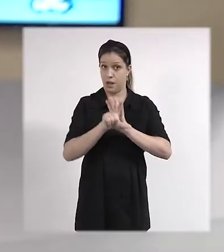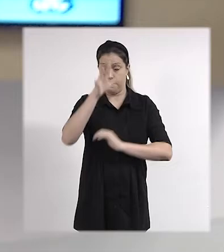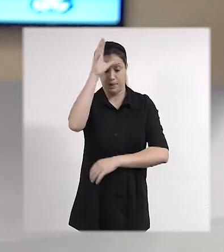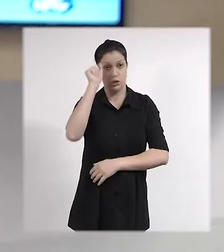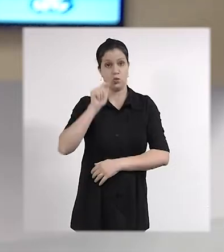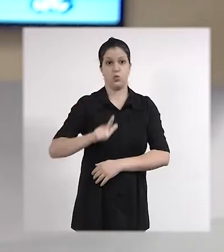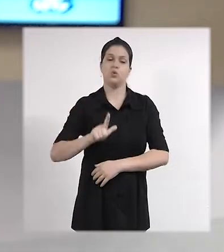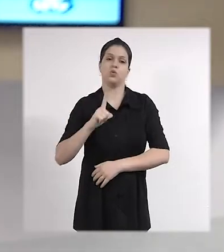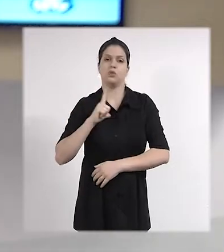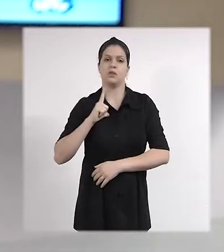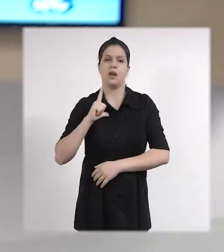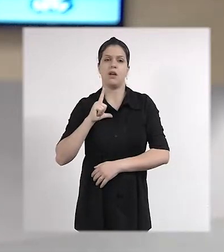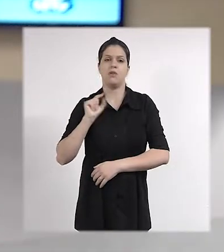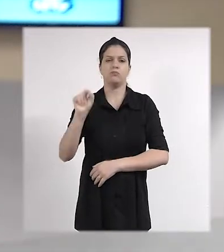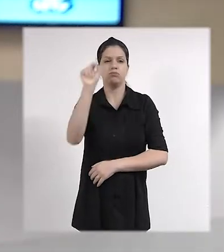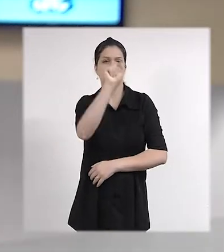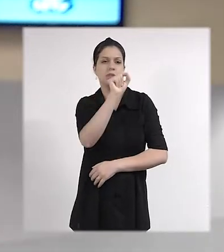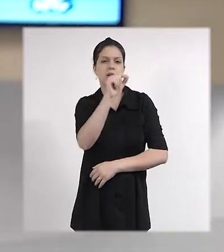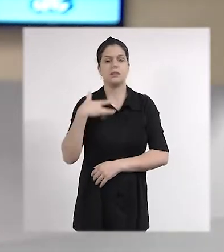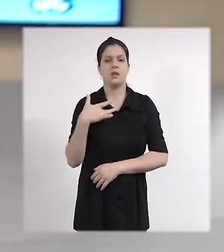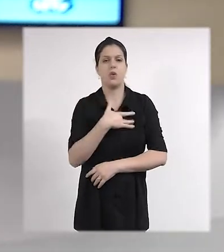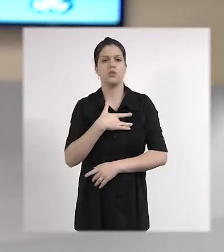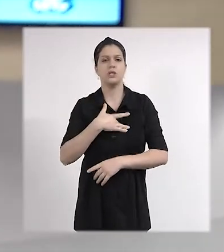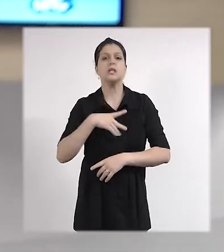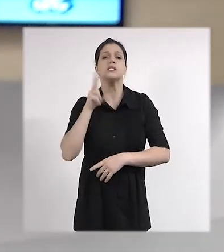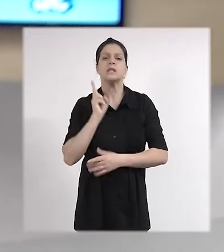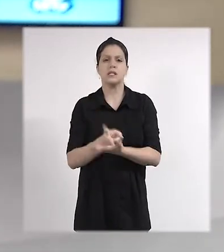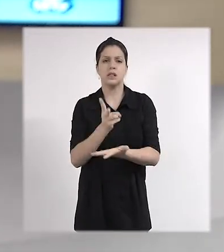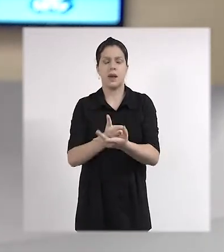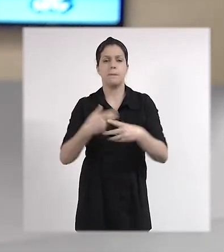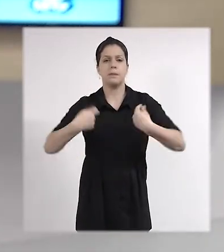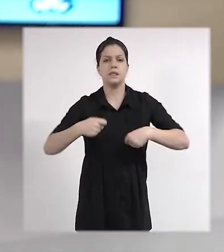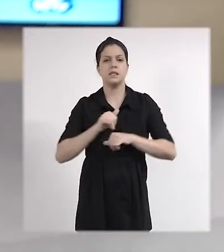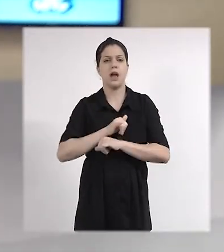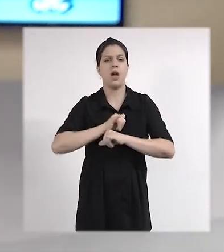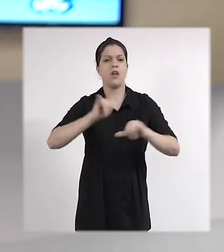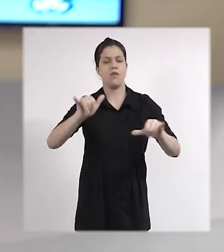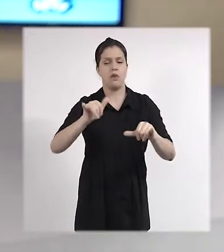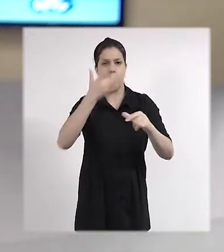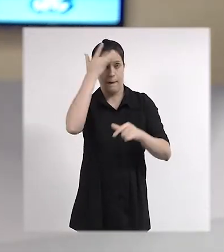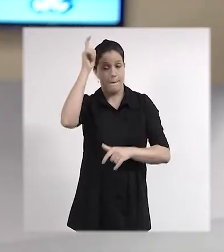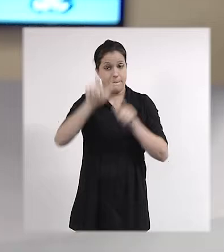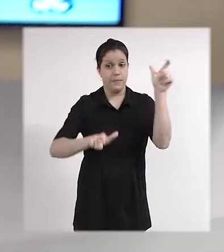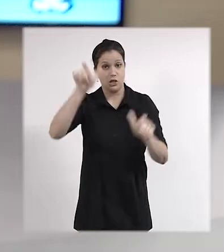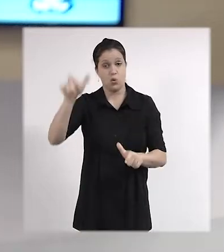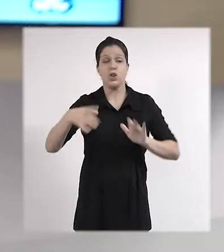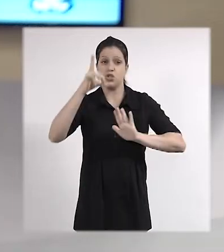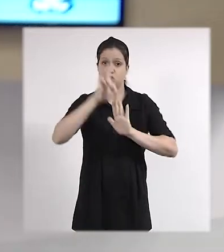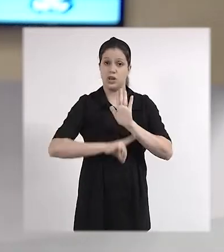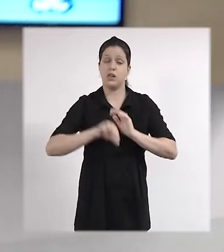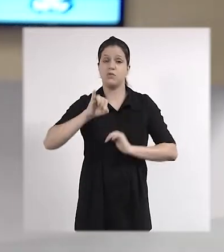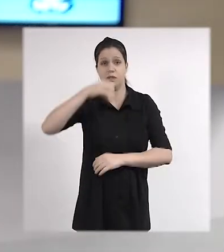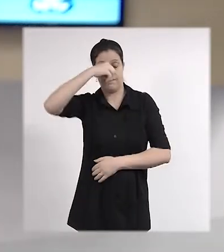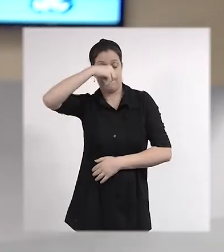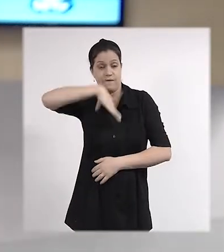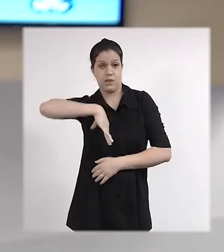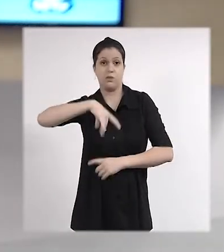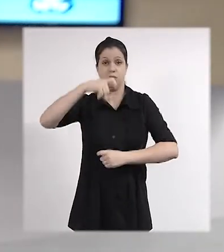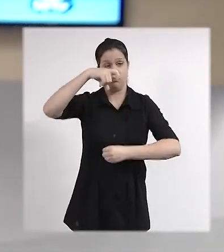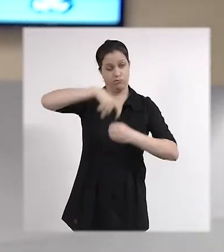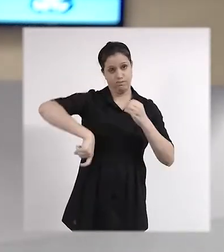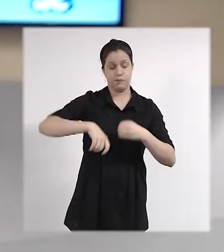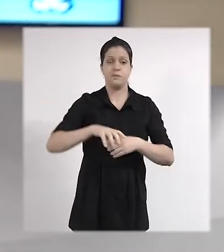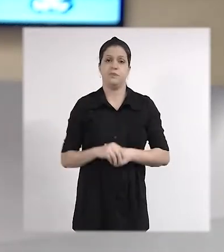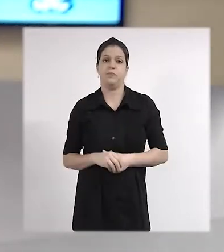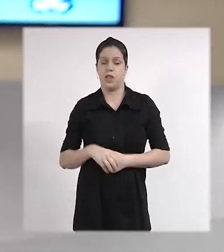É lei em Mato Grosso do Sul. Unidades de saúde deverão sempre informar a população sobre seus direitos em caso